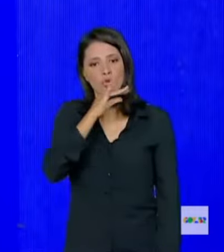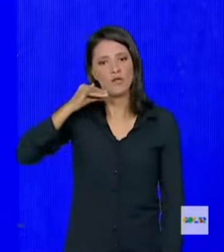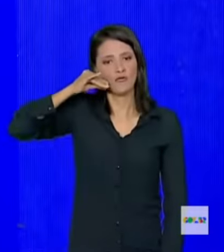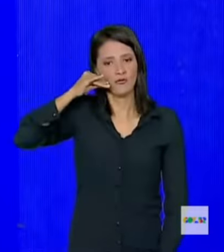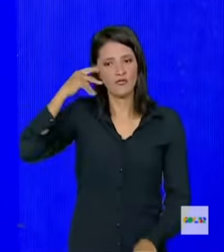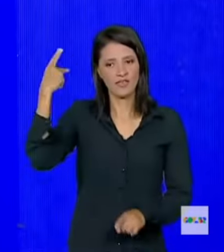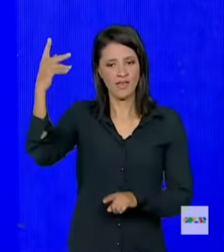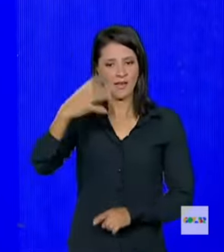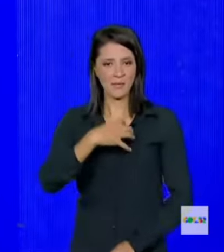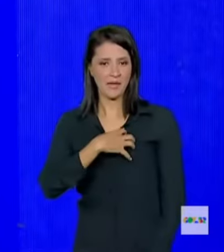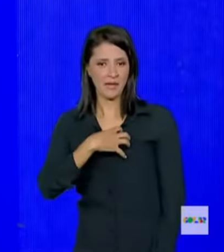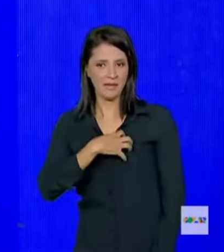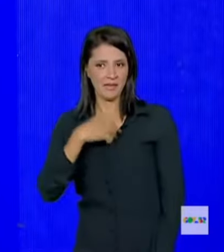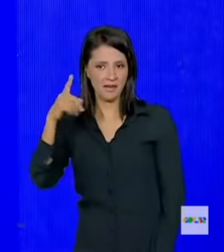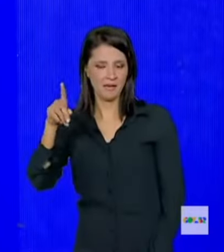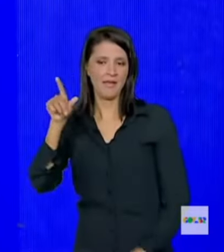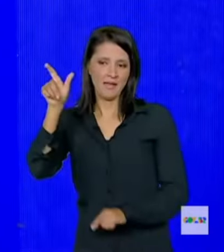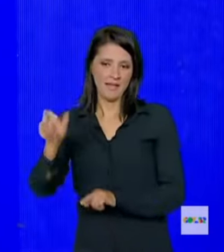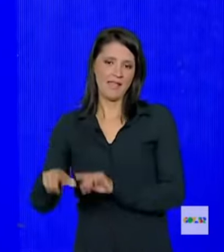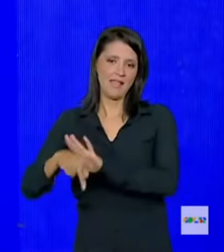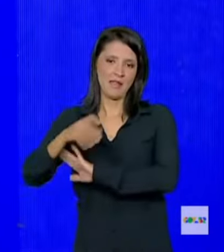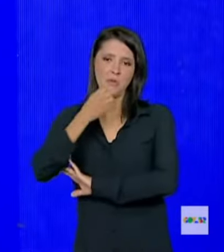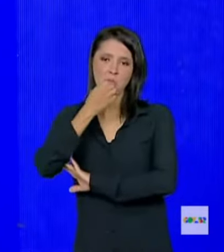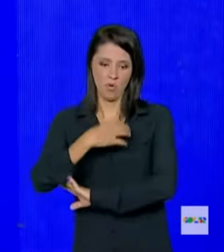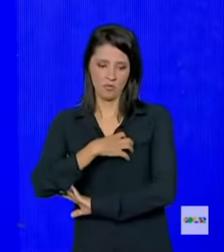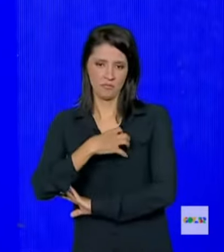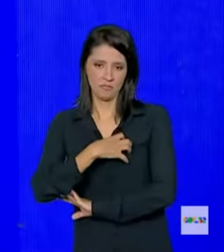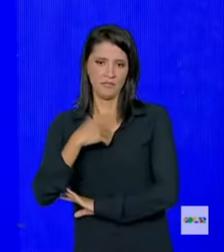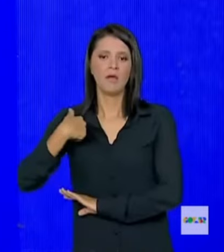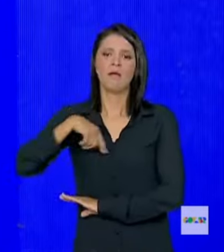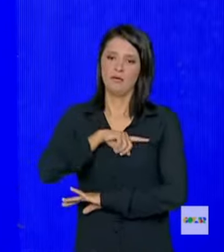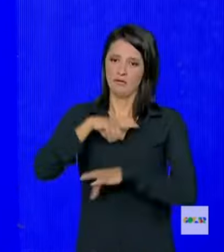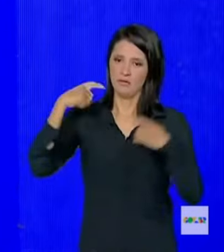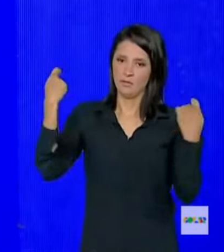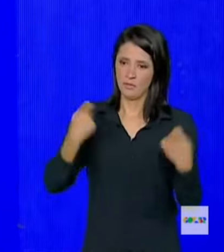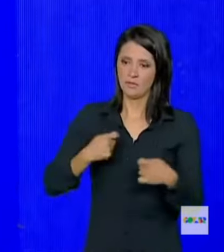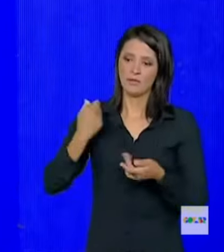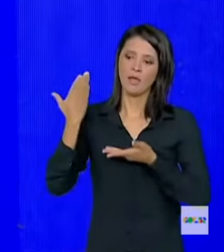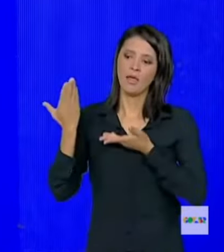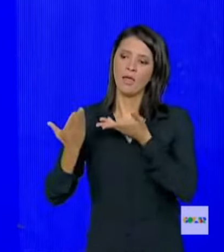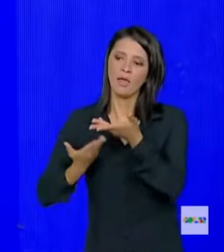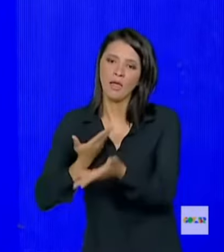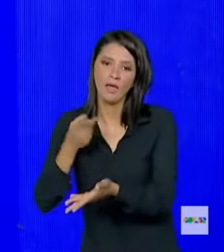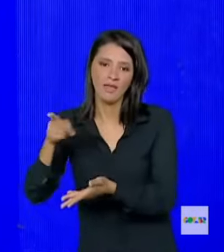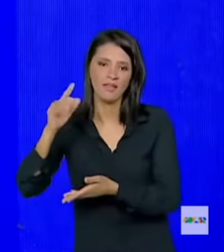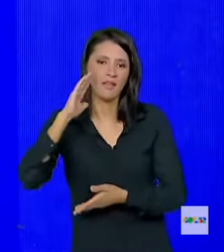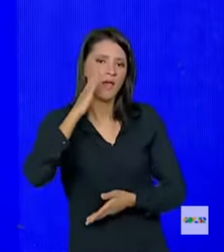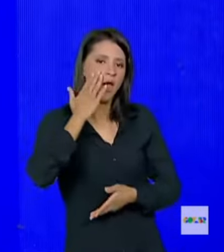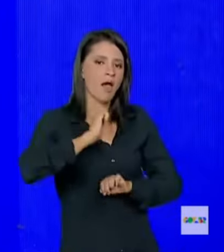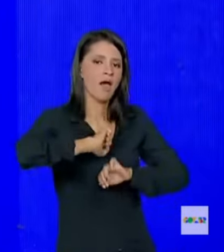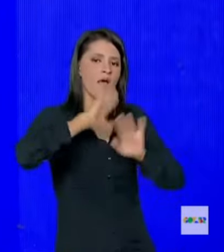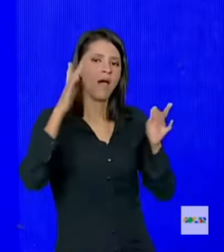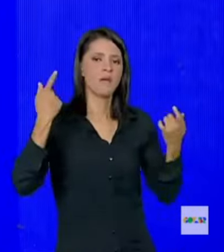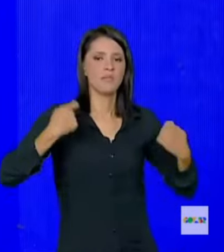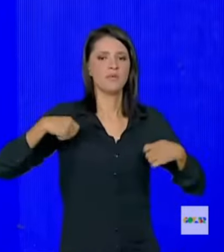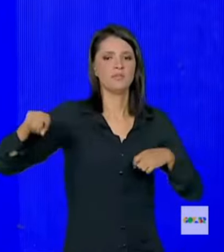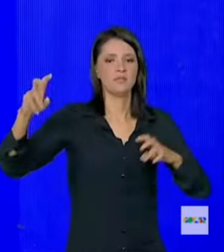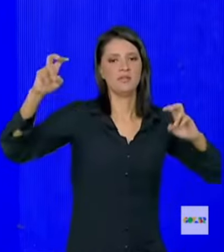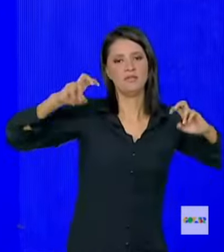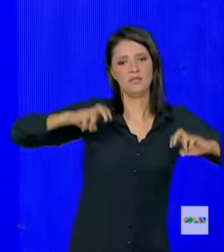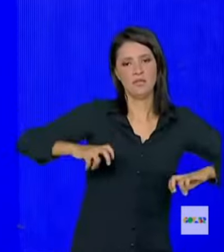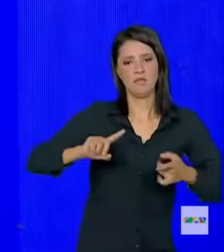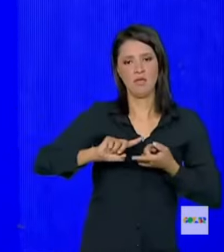E, portanto, como todo bom baiano, a gente tem que convencê-lo a entender que é prudente ele sentar na